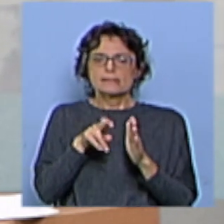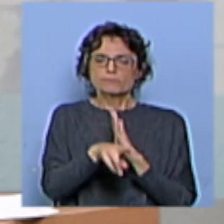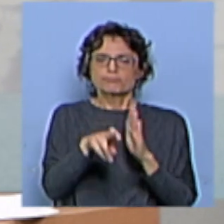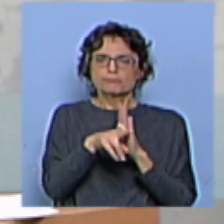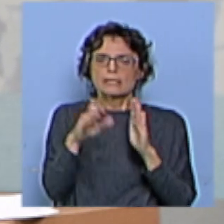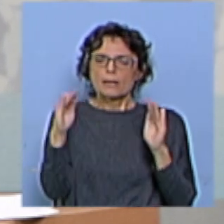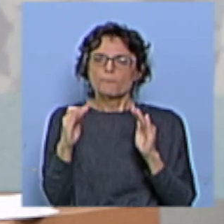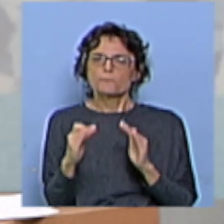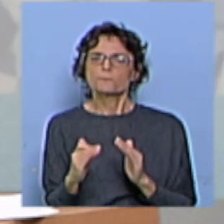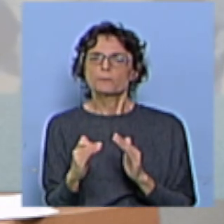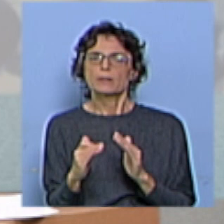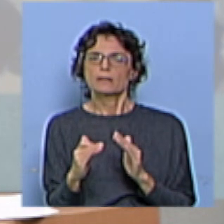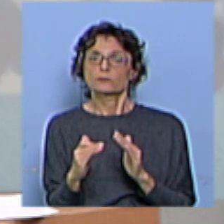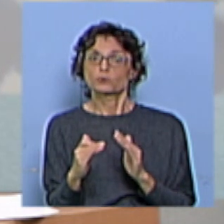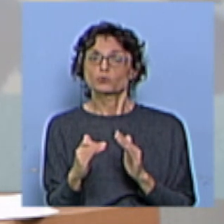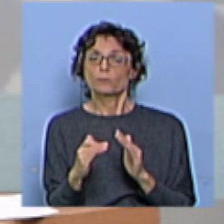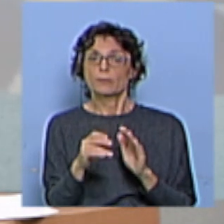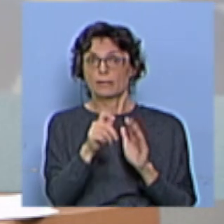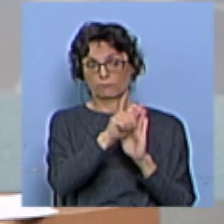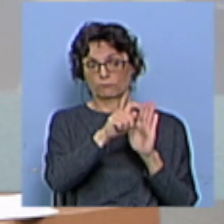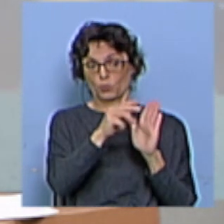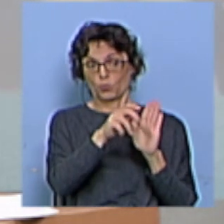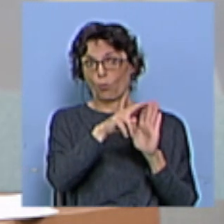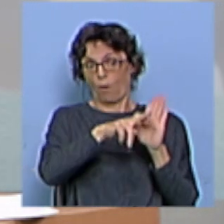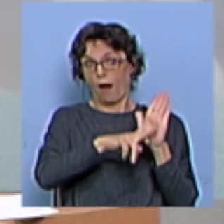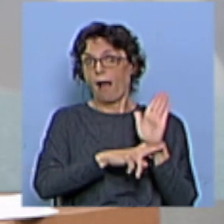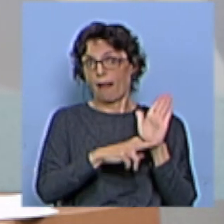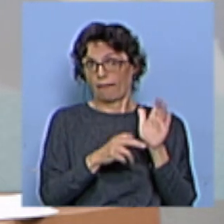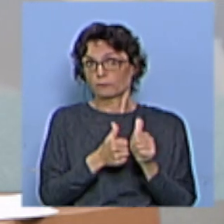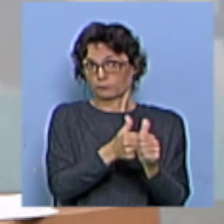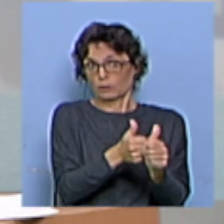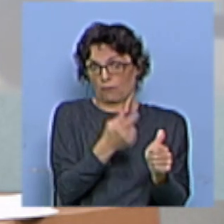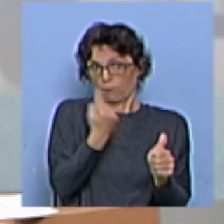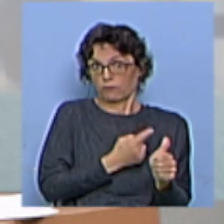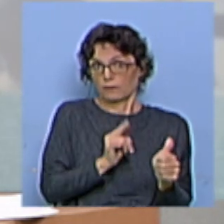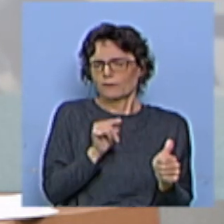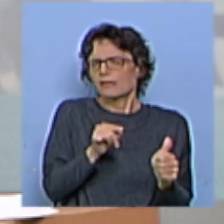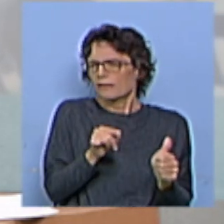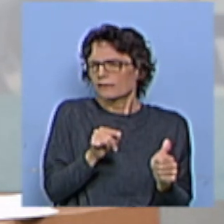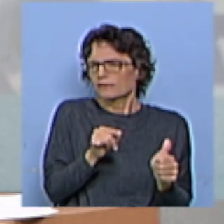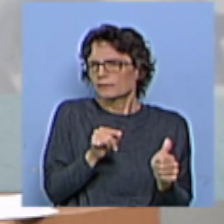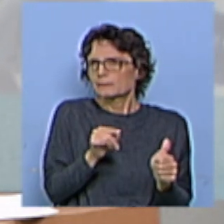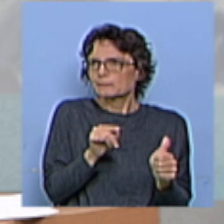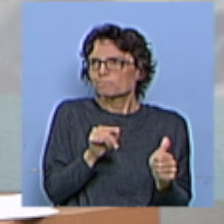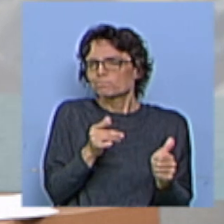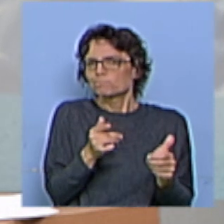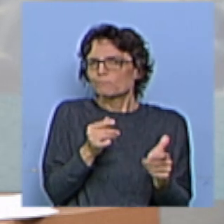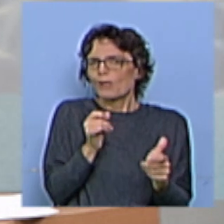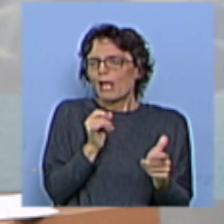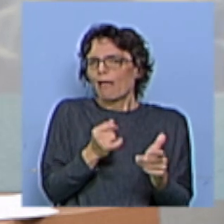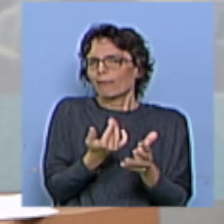todas as normativas que são impostas a todos nós, acabam por possibilitar